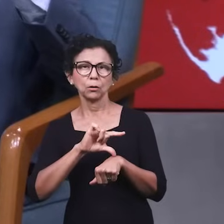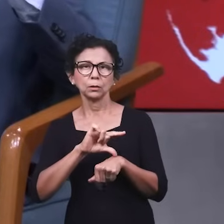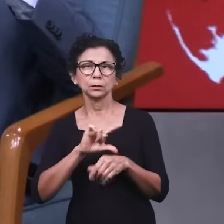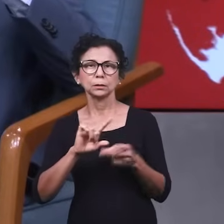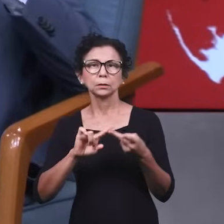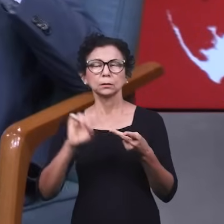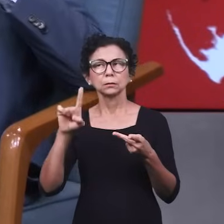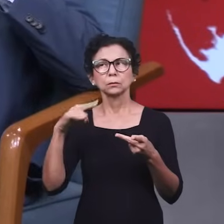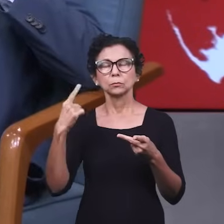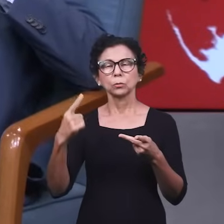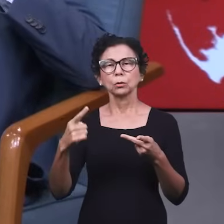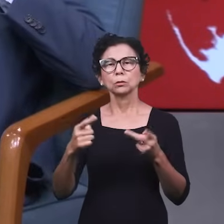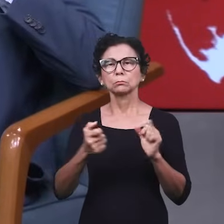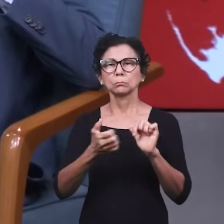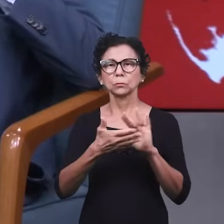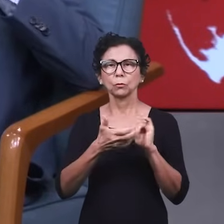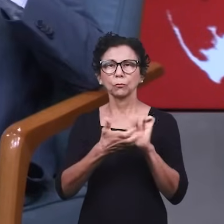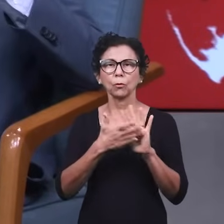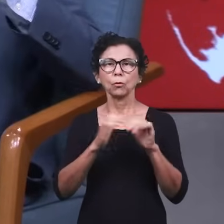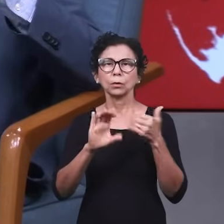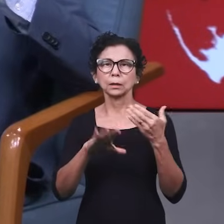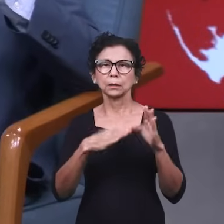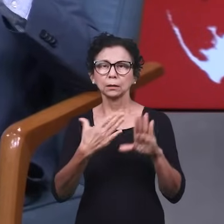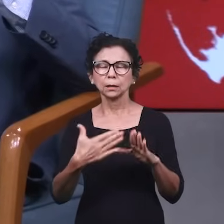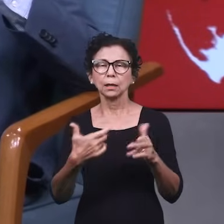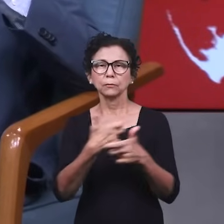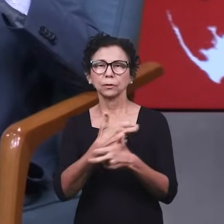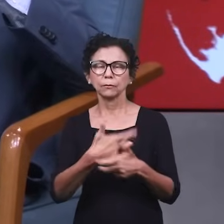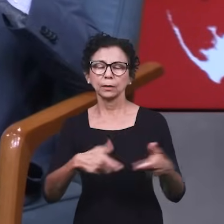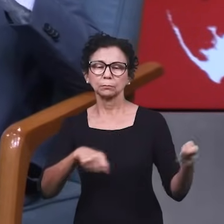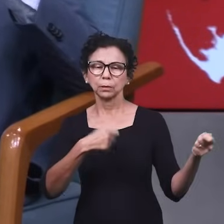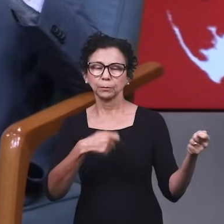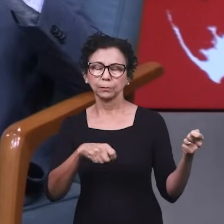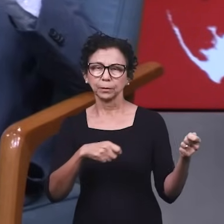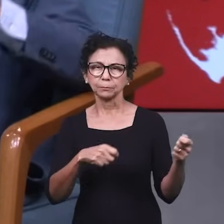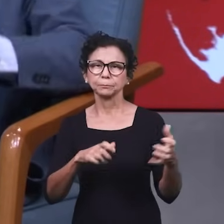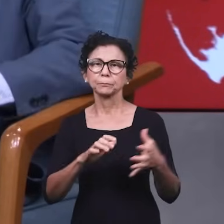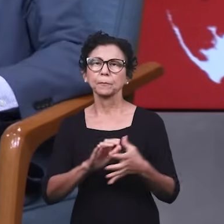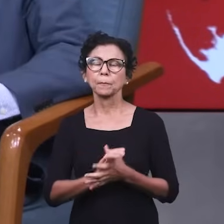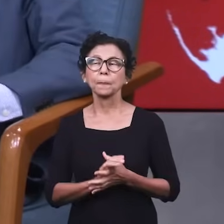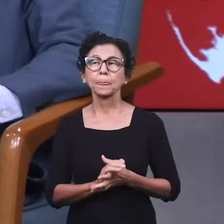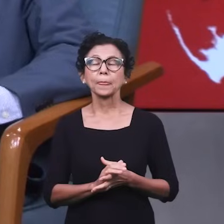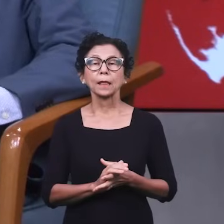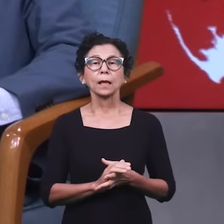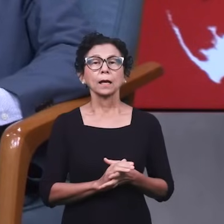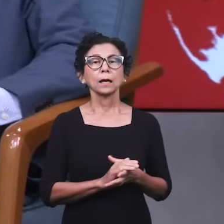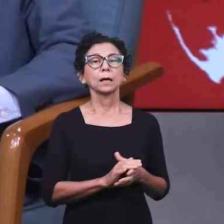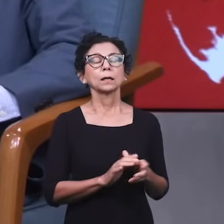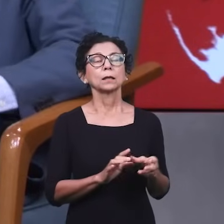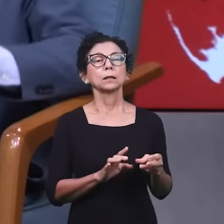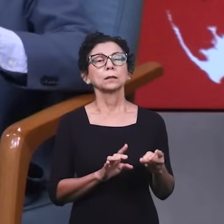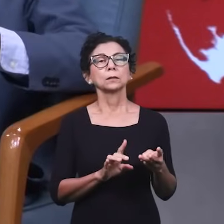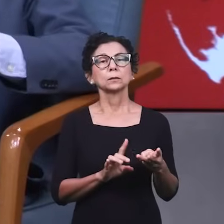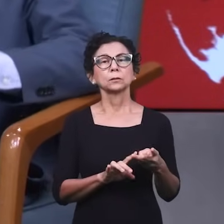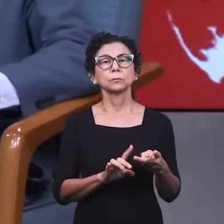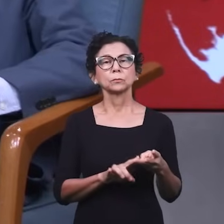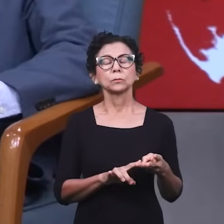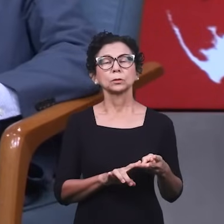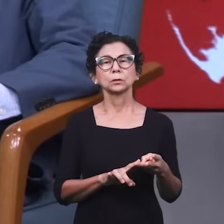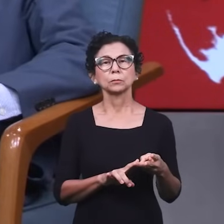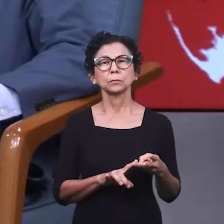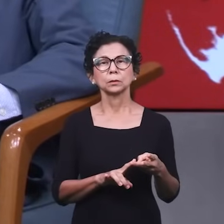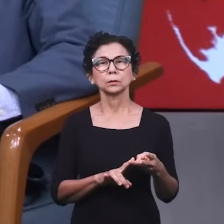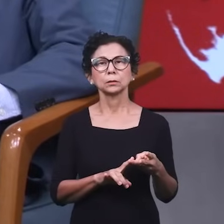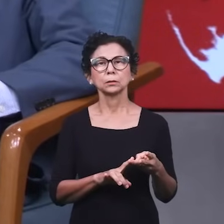uma serenatas ali. E no outro dia de manhã, um fato interessante, o Senhor tinha dado uma revelação dos